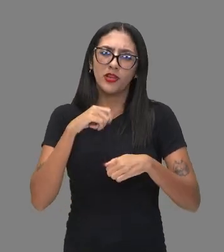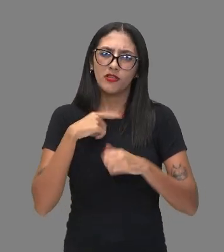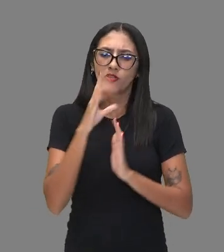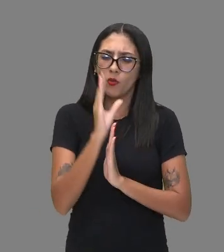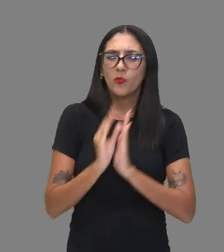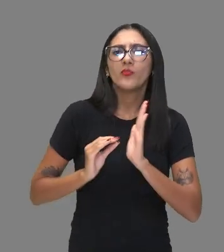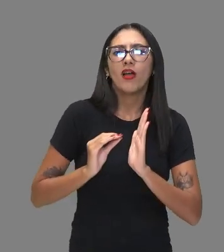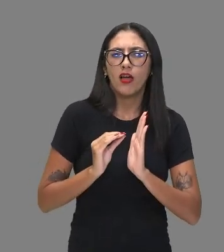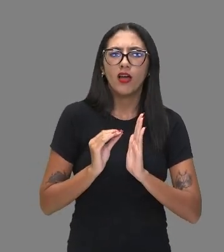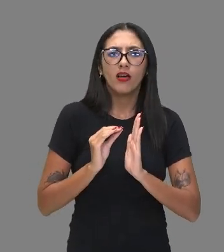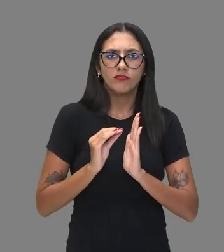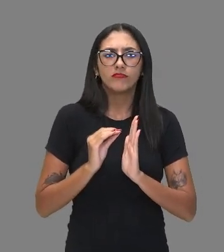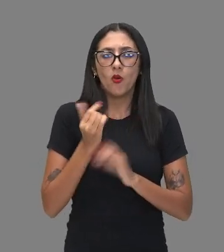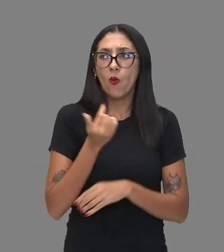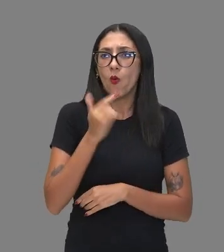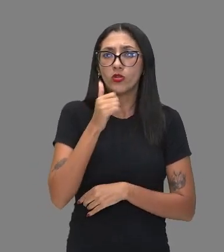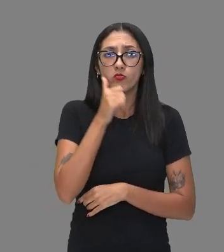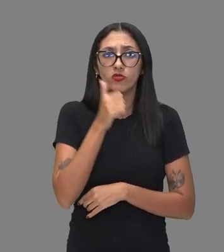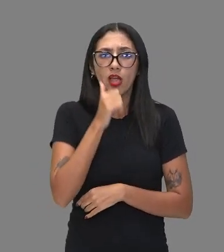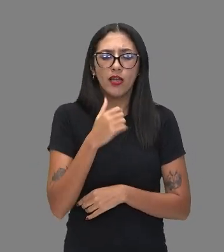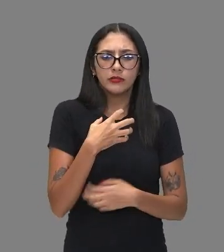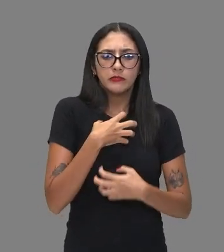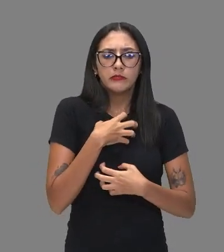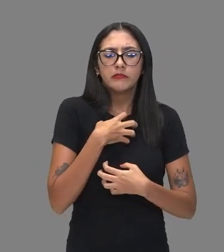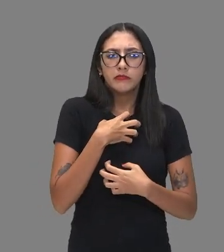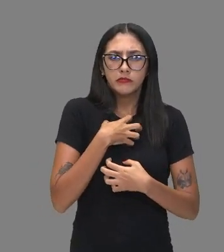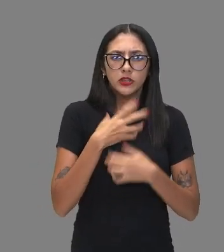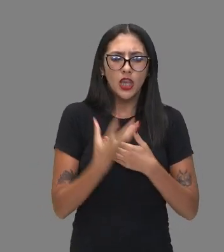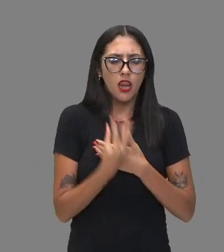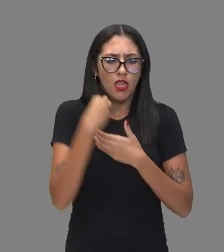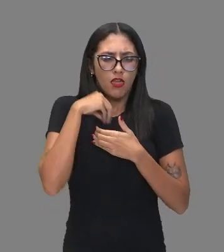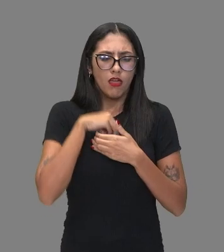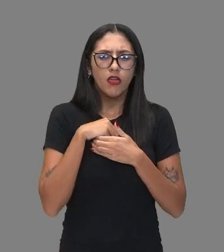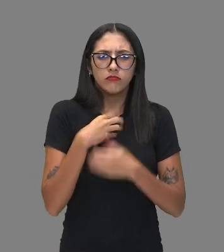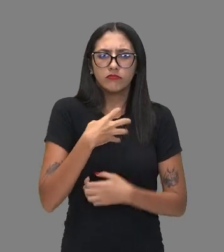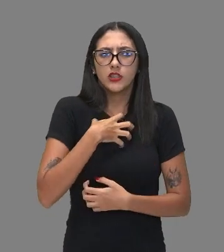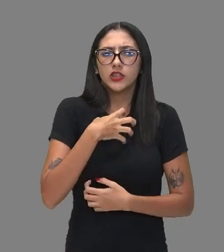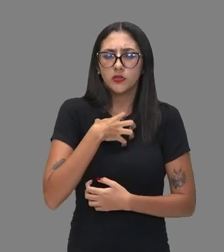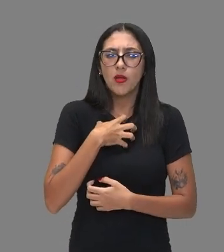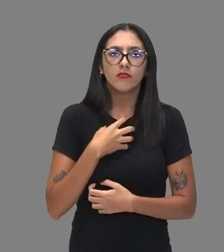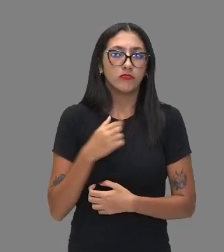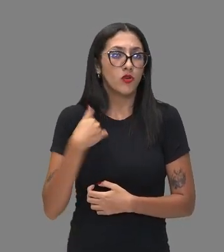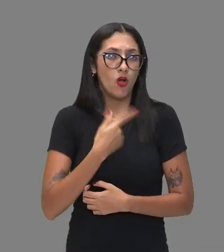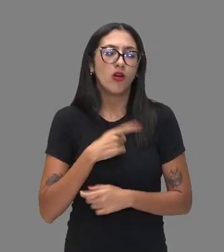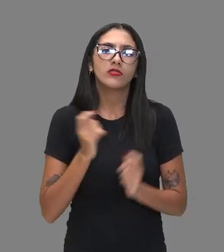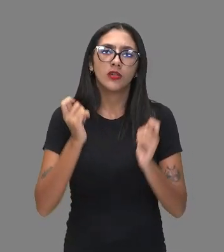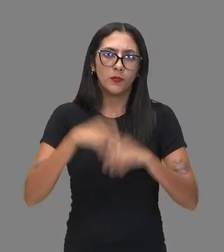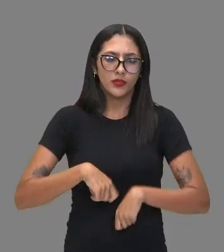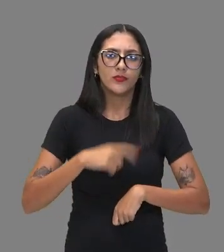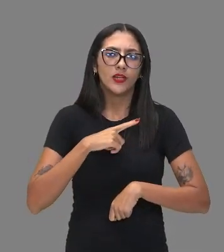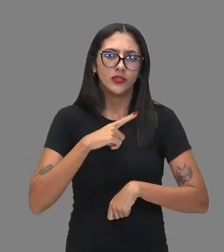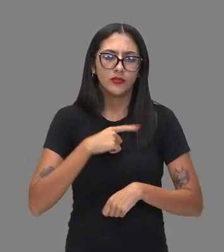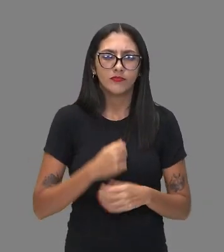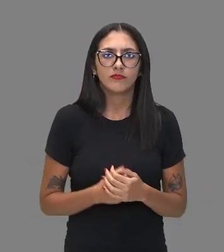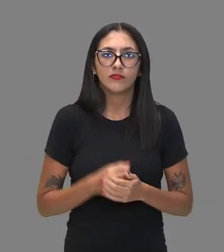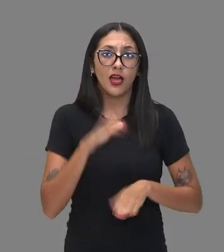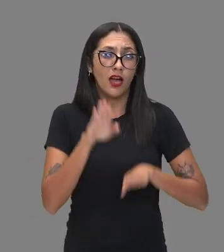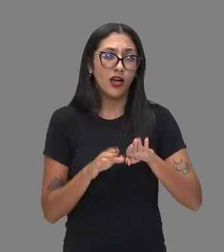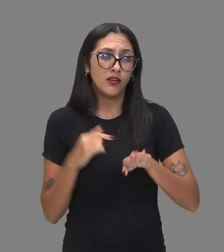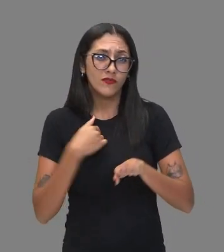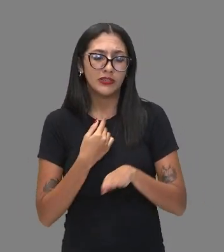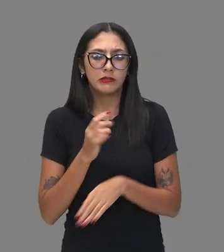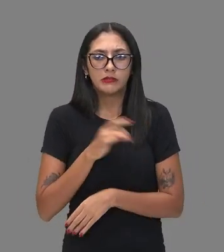nas outras, nas essências que nós temos dentro de nós, porque nós temos muitas capacidades. Às vezes nós temos medo